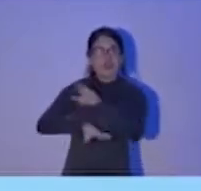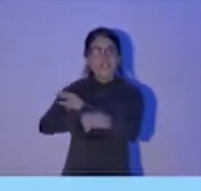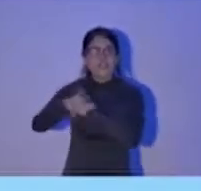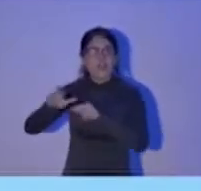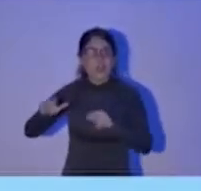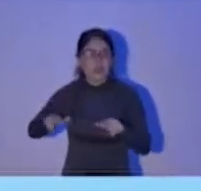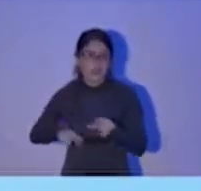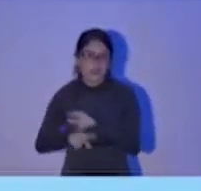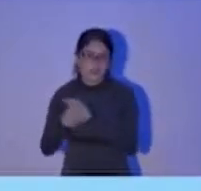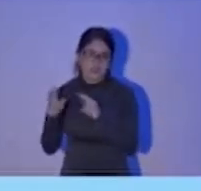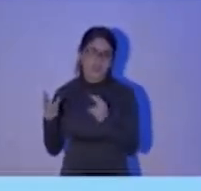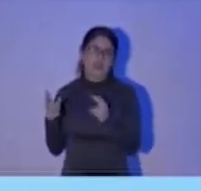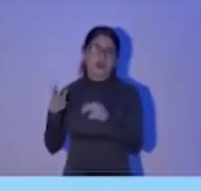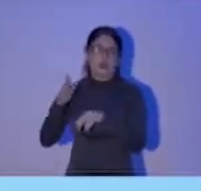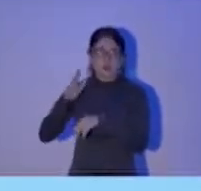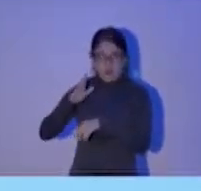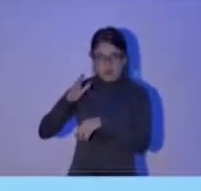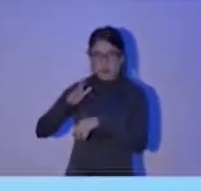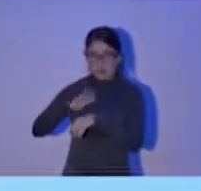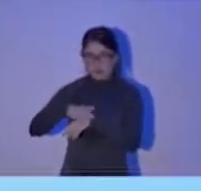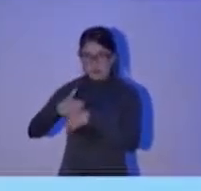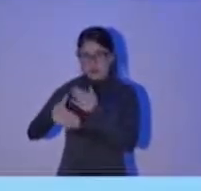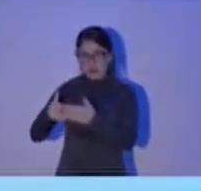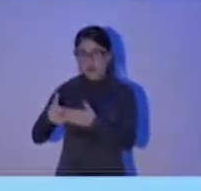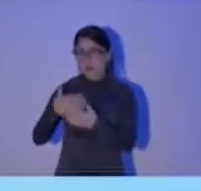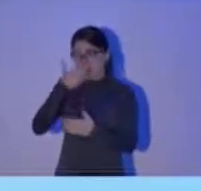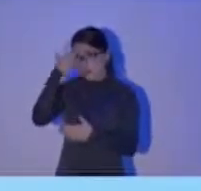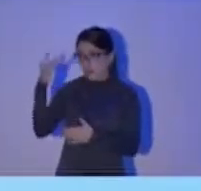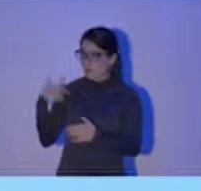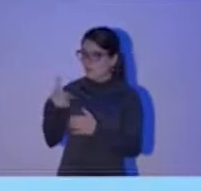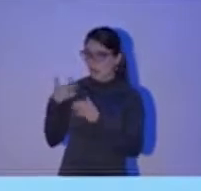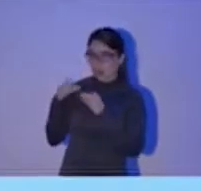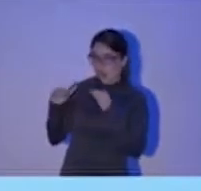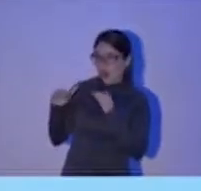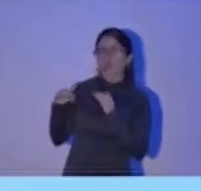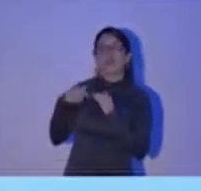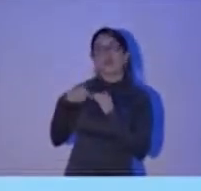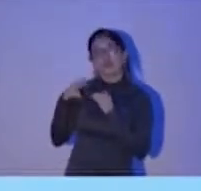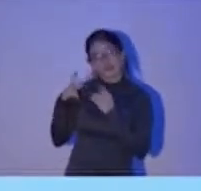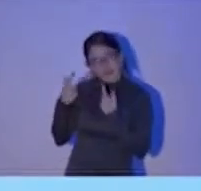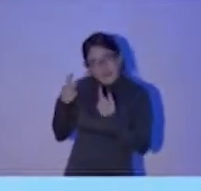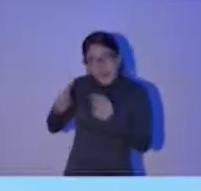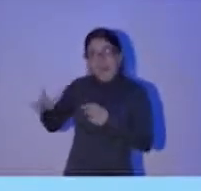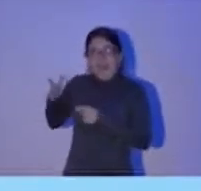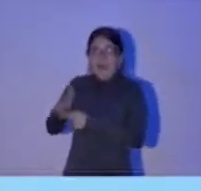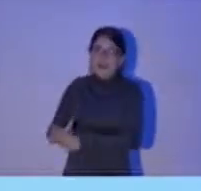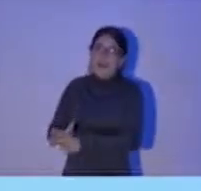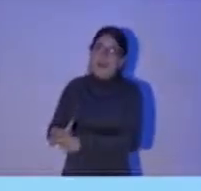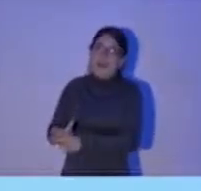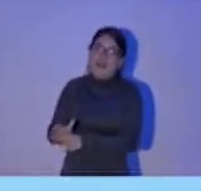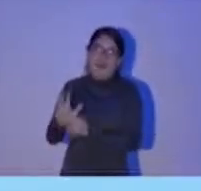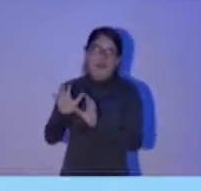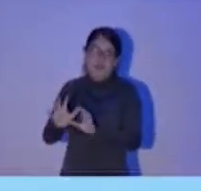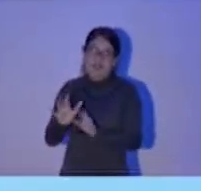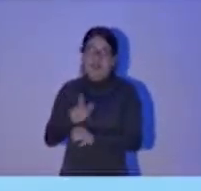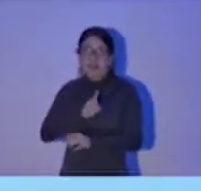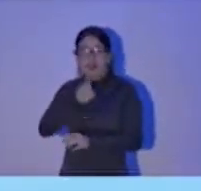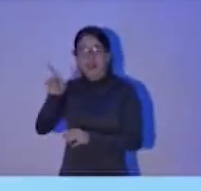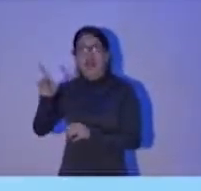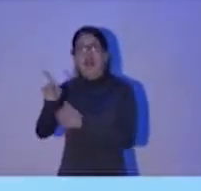colaboração, colaborar, inclusive, com gente que discorda muito da gente. Eu acho que isso é muito óbvio para quem está na Câmara dos